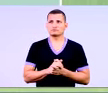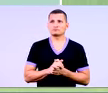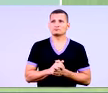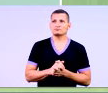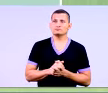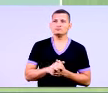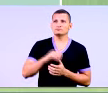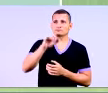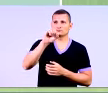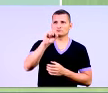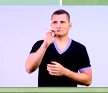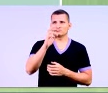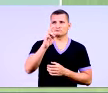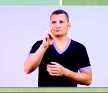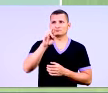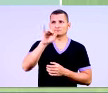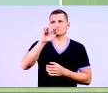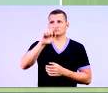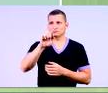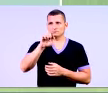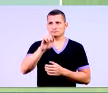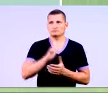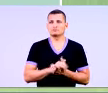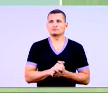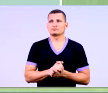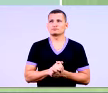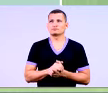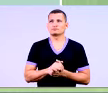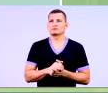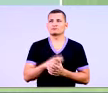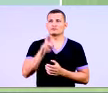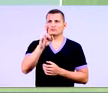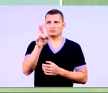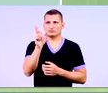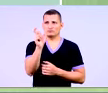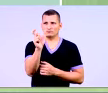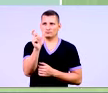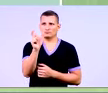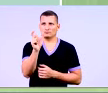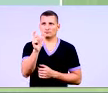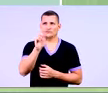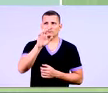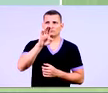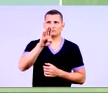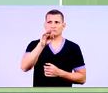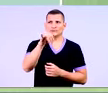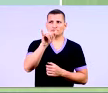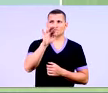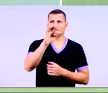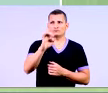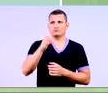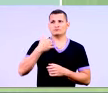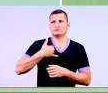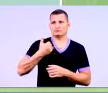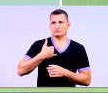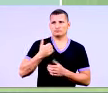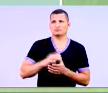stream a variável vai se chamar nome byte idade